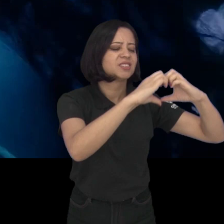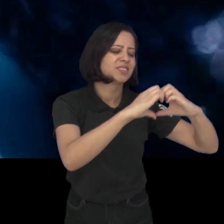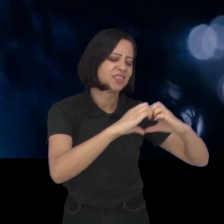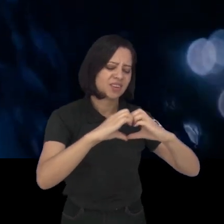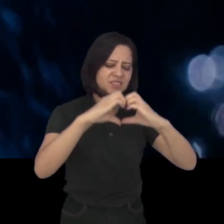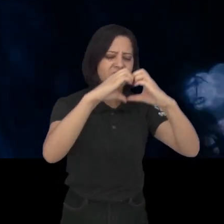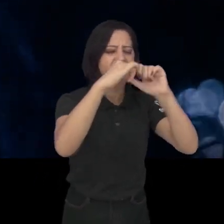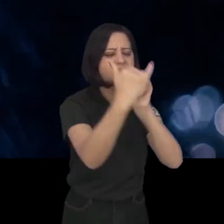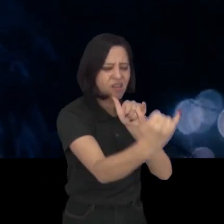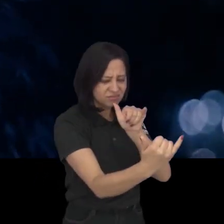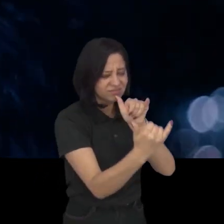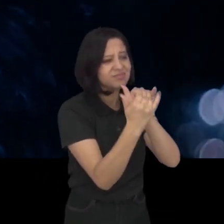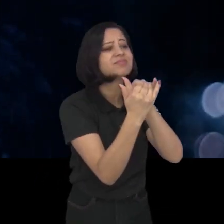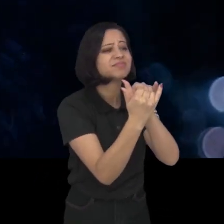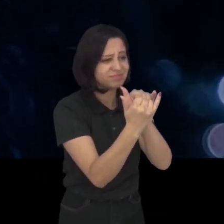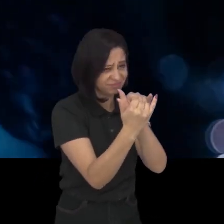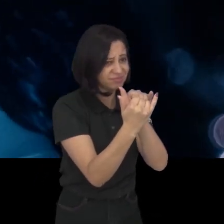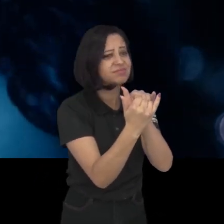se